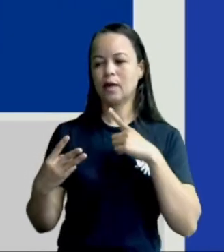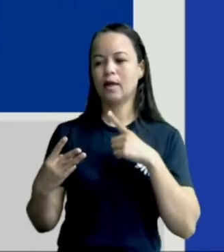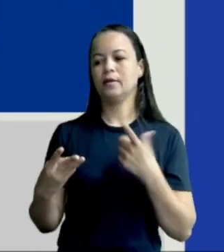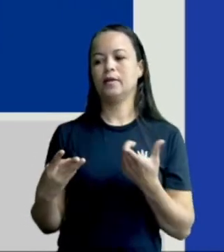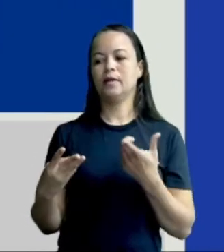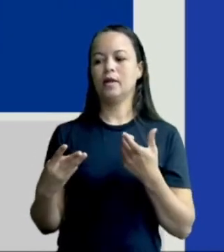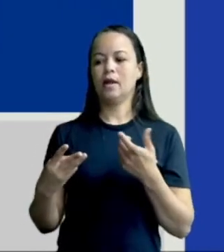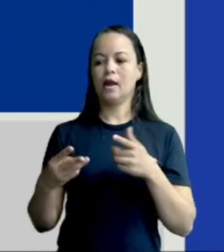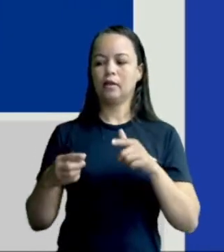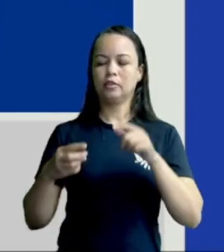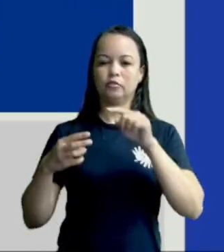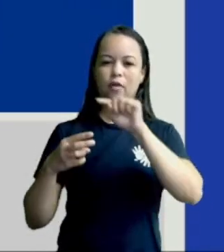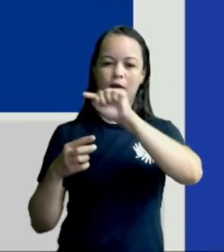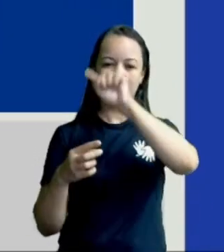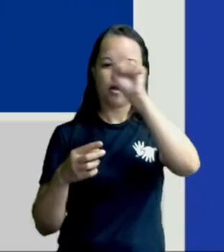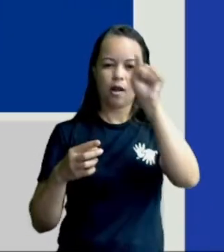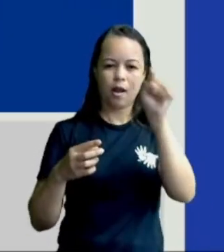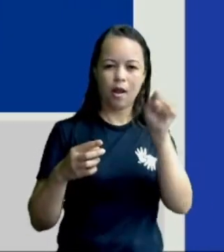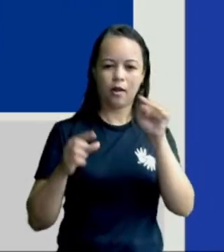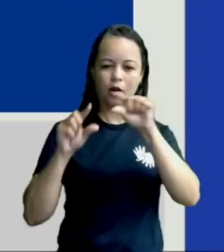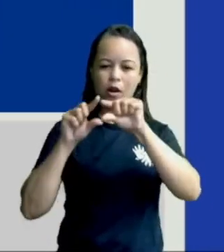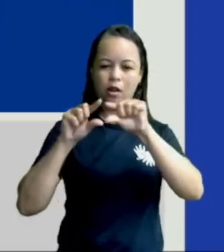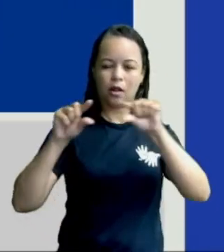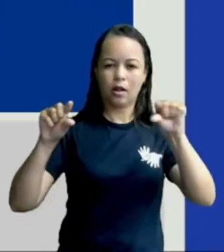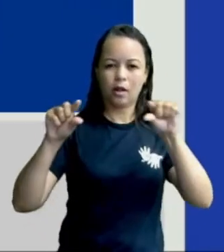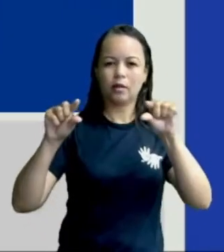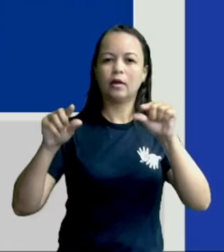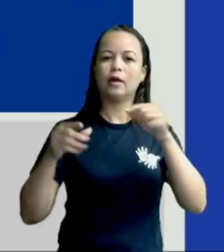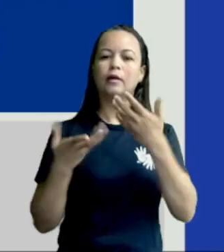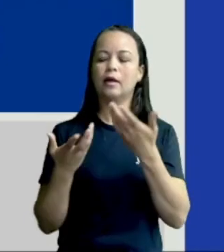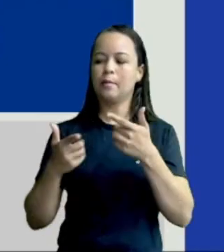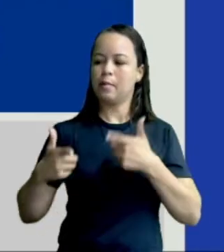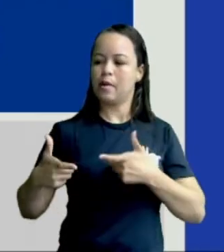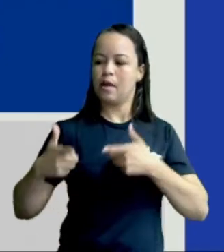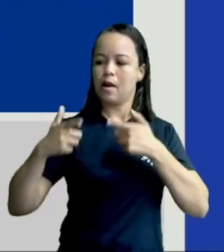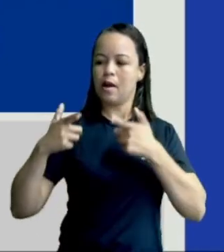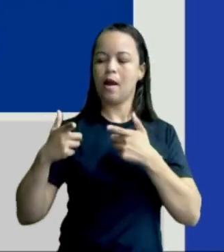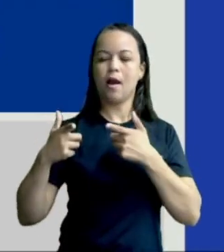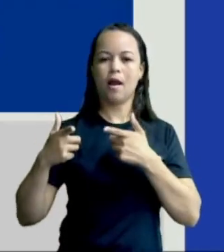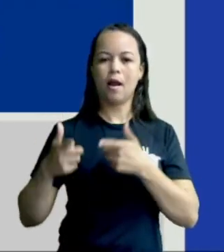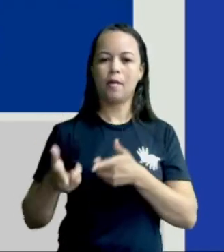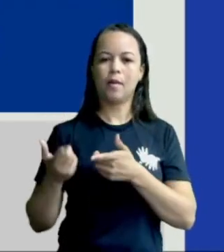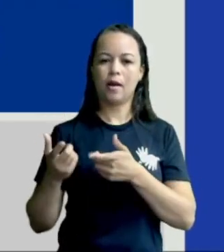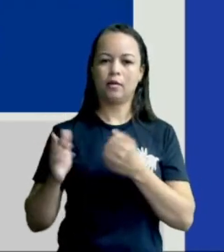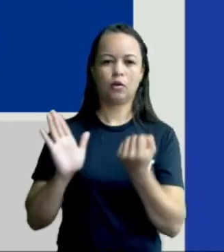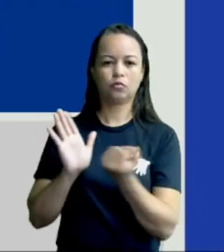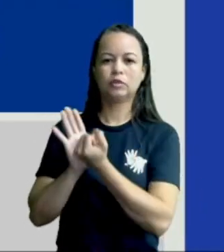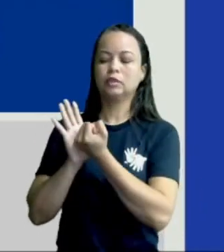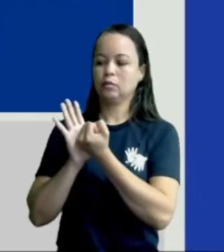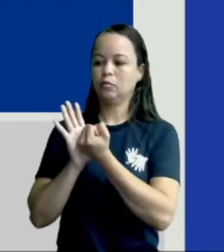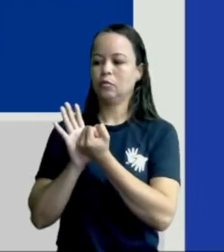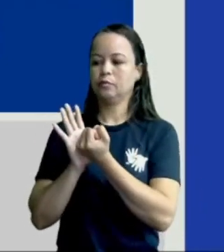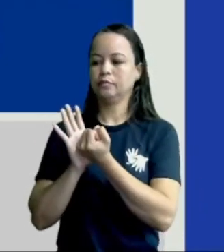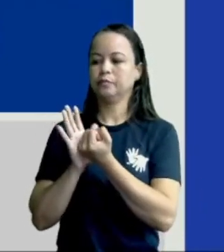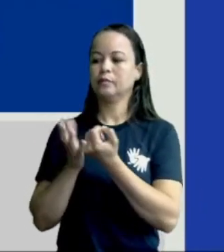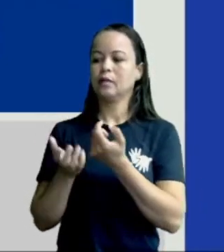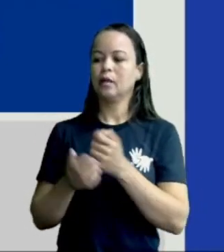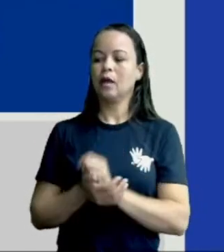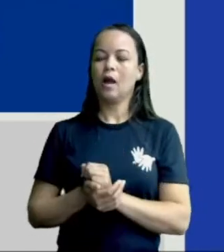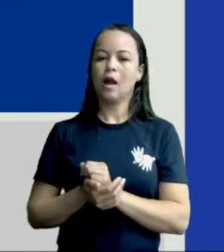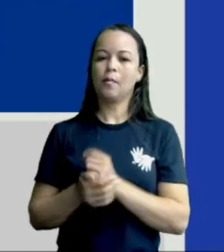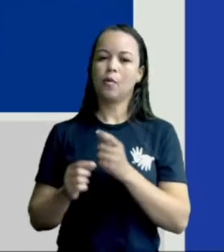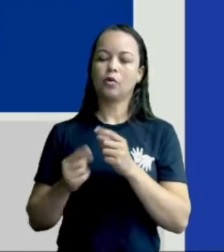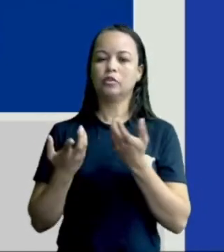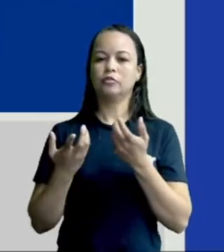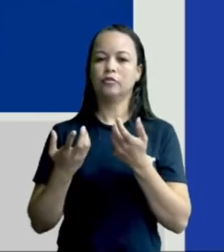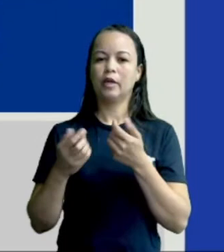esfera armilar, que é a nossa primeira arma símbolo recebido após os feitos